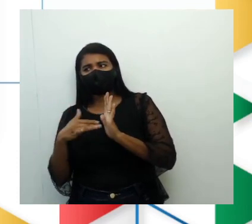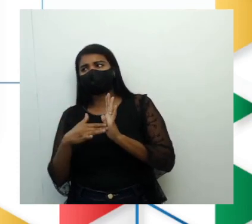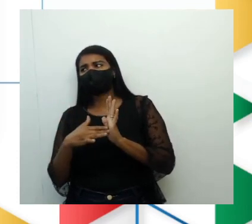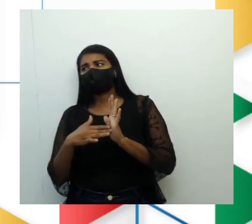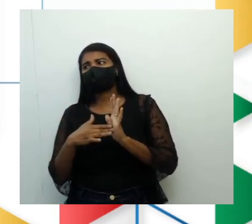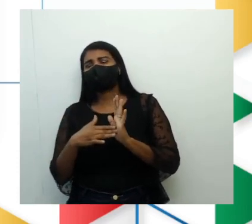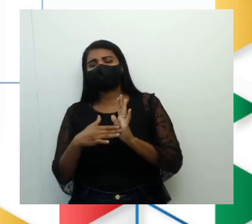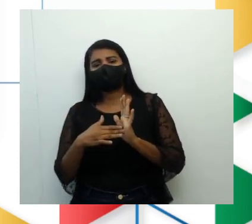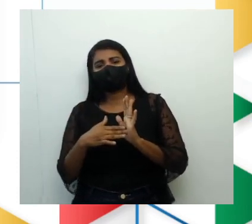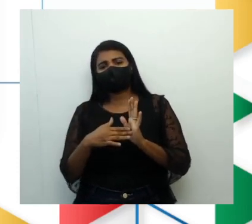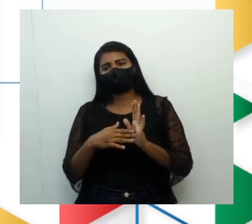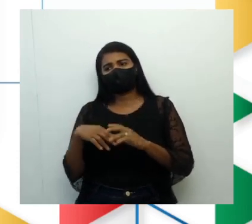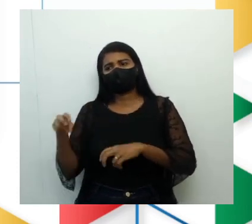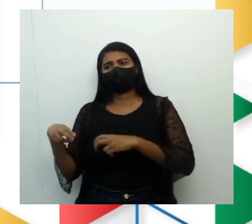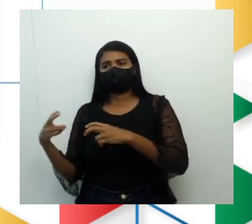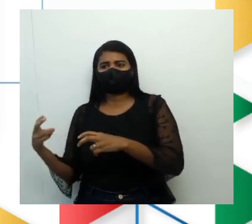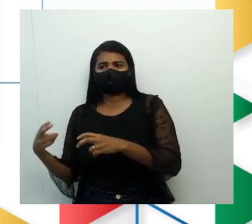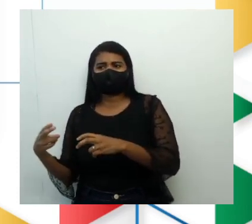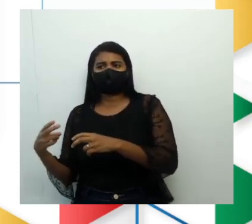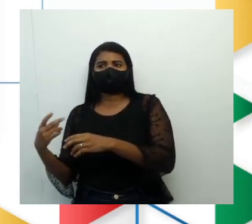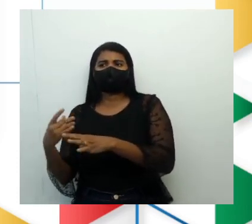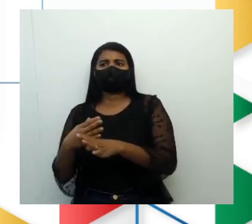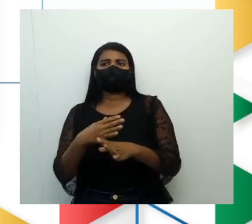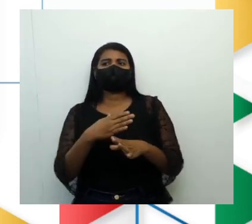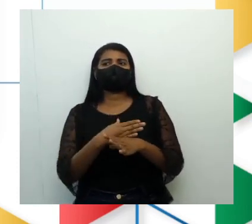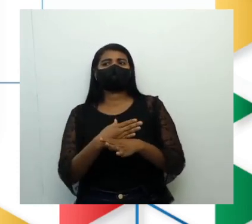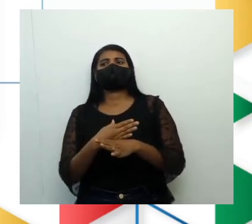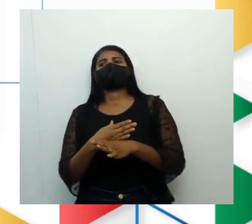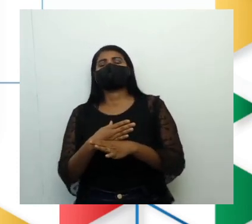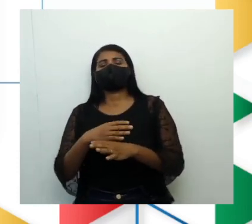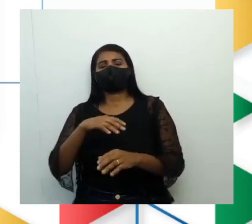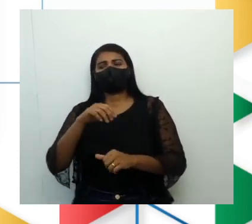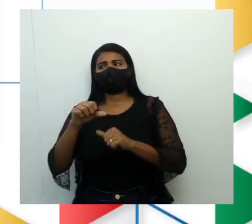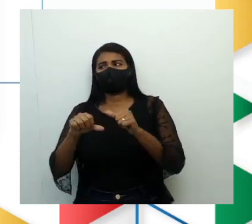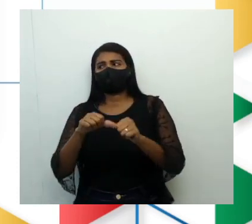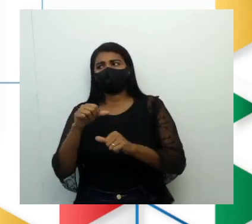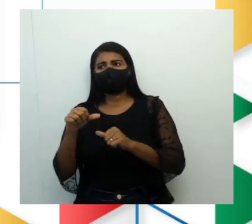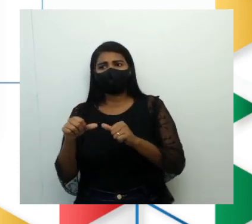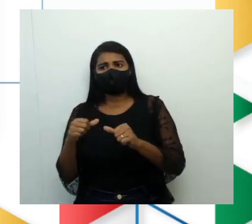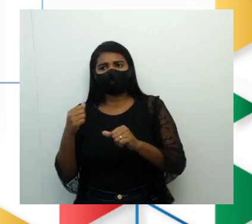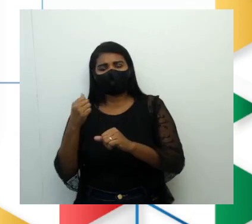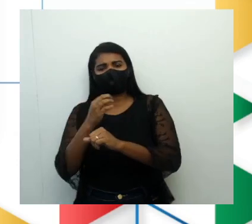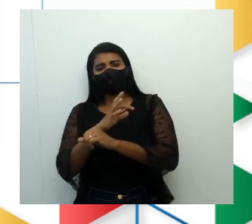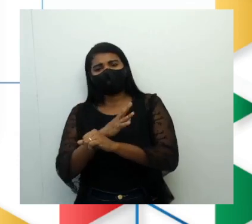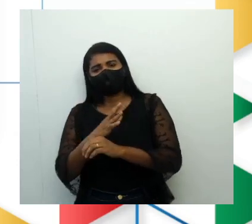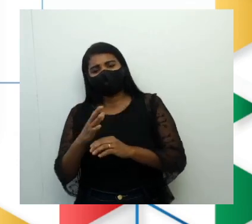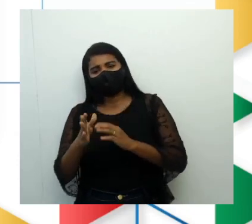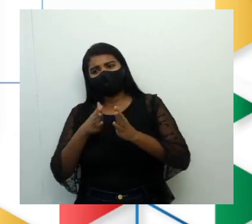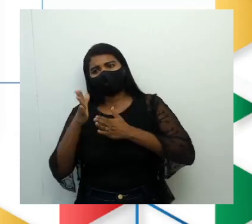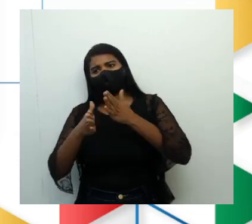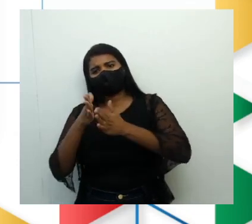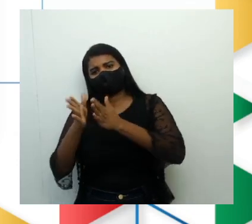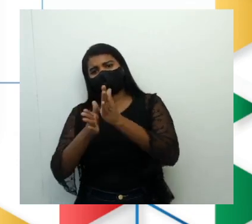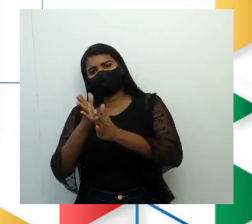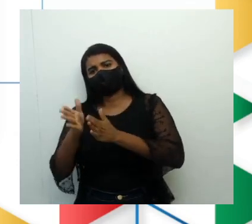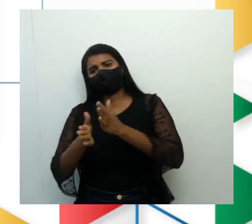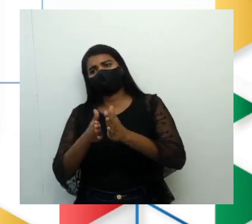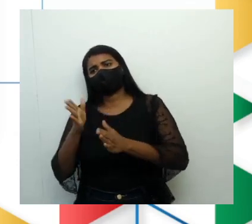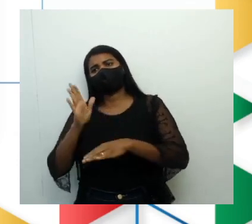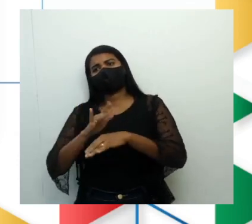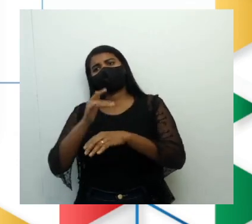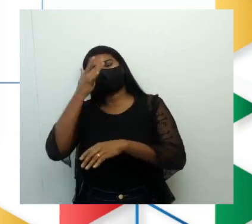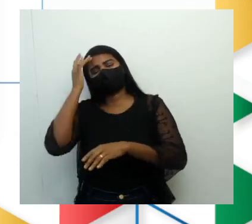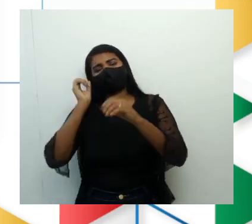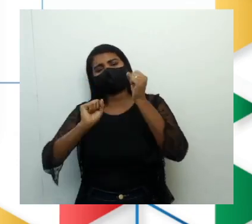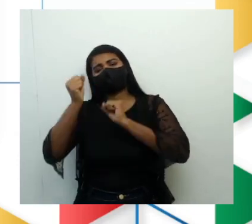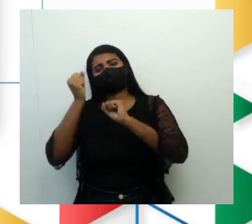do rural e vai para a urbana através da rede redor ferroviária para atender a demanda